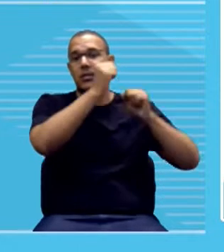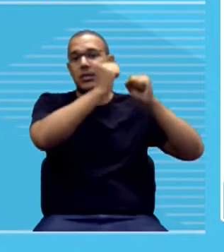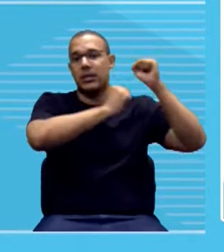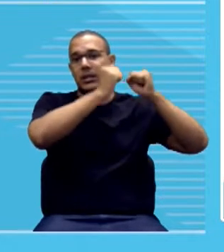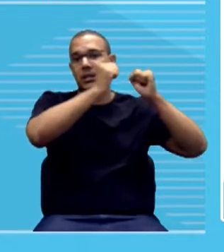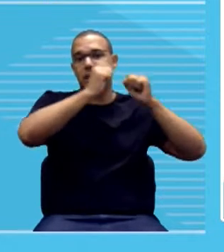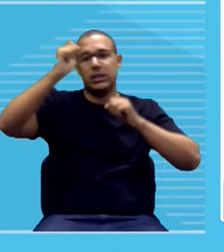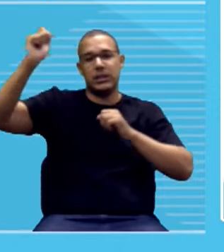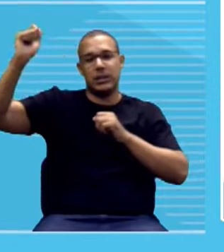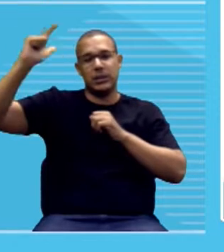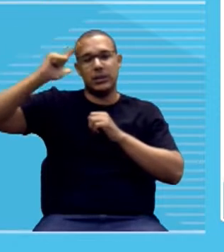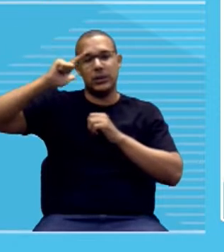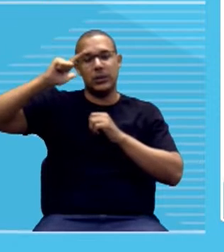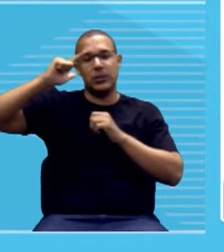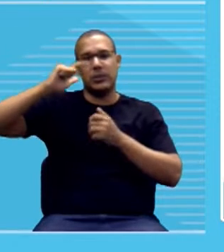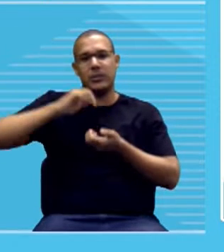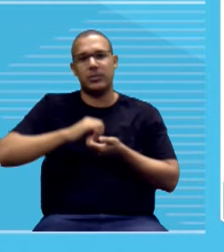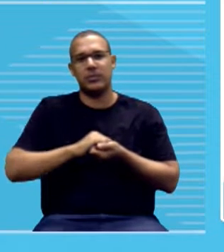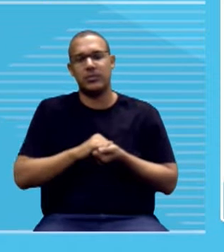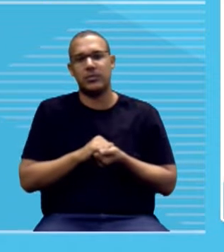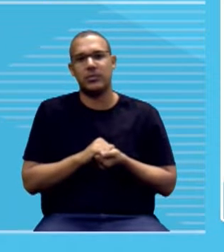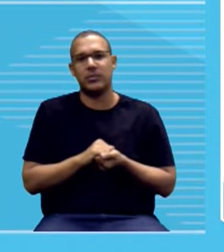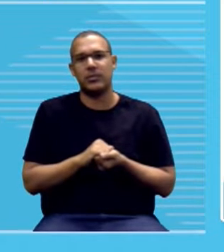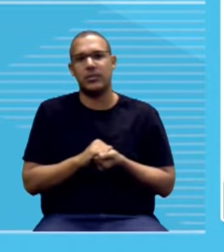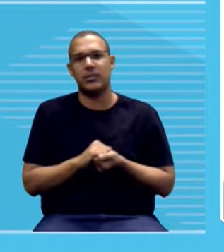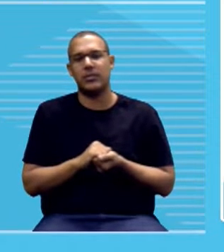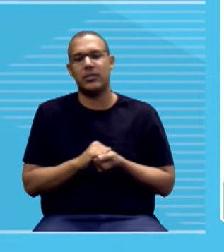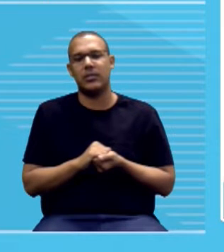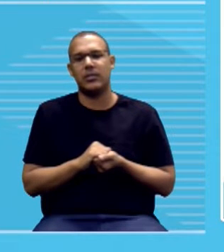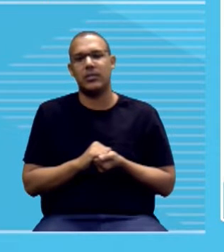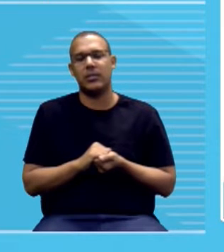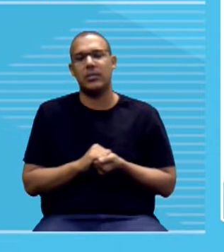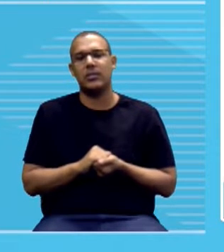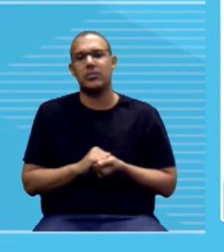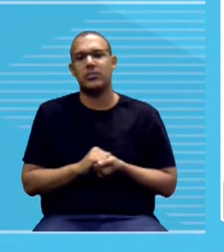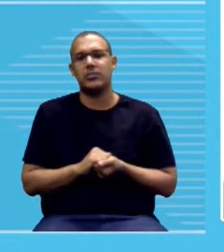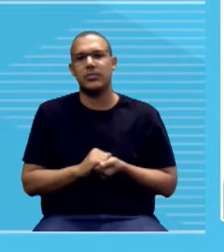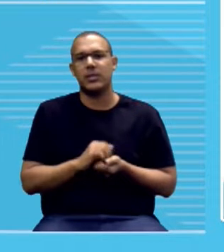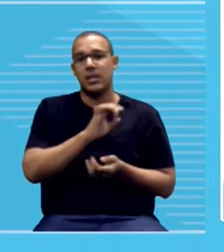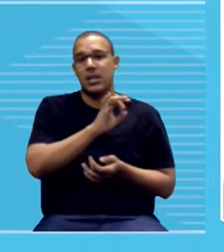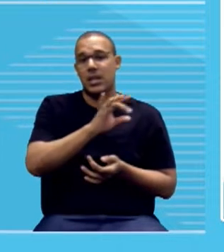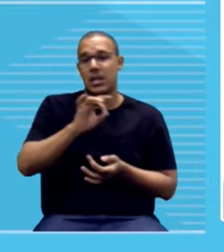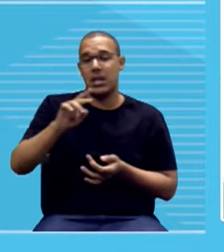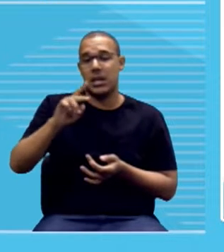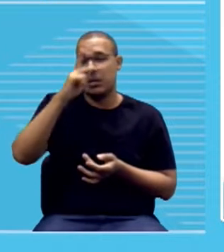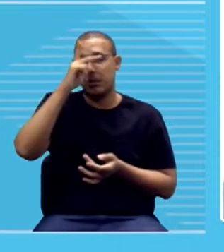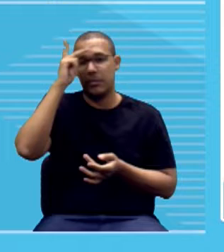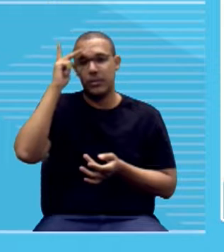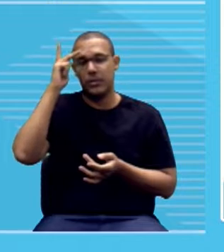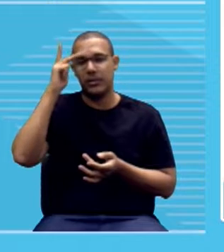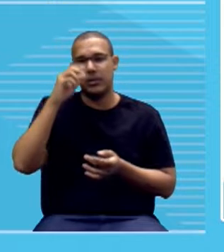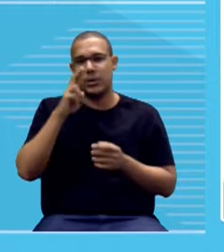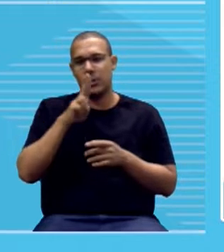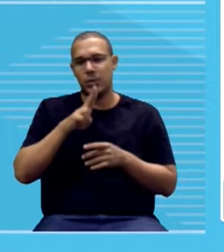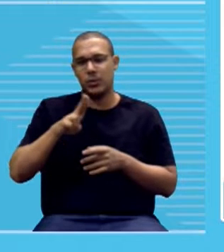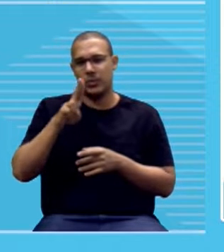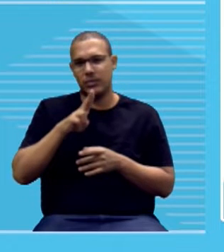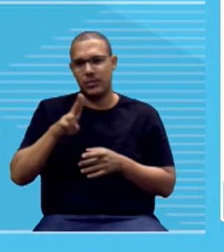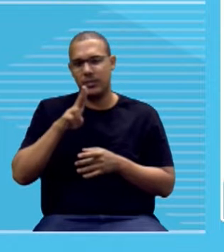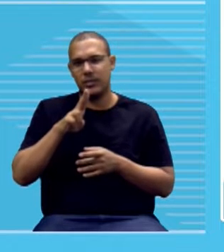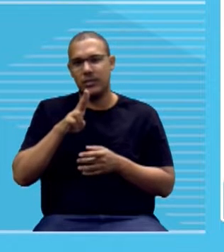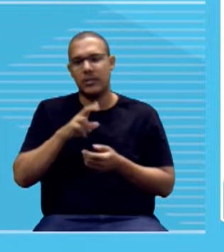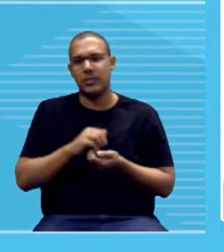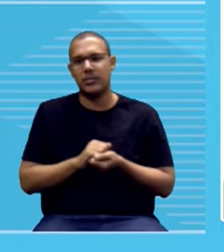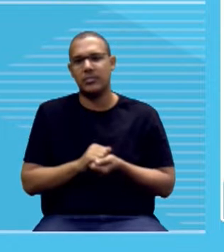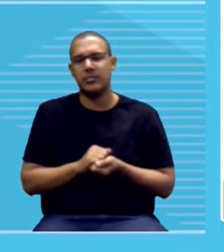solares. Não precisa ser, quando eu falo de usina solar, não estou falando de um campo solar, não. Cada pequena pessoa que aderiu à energia